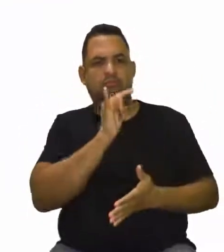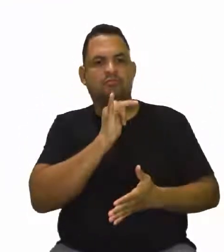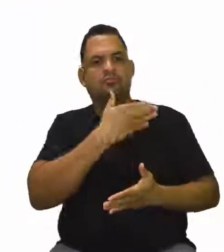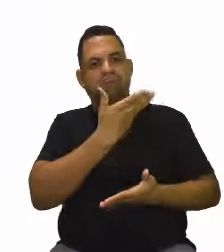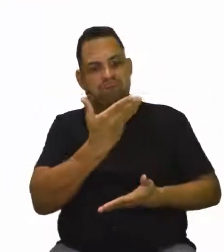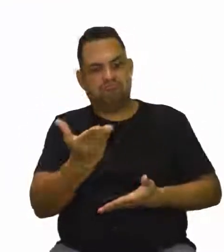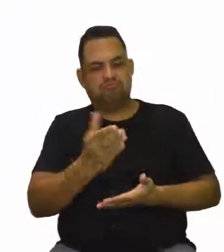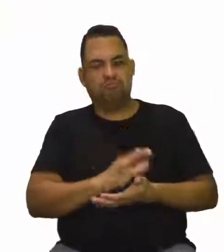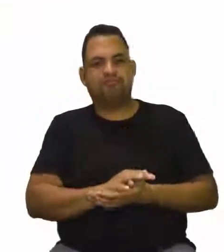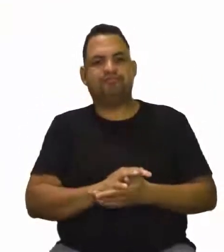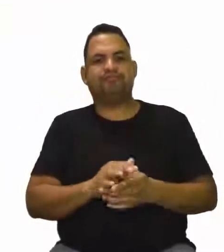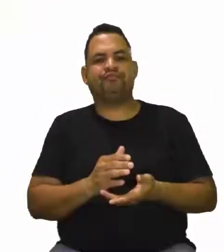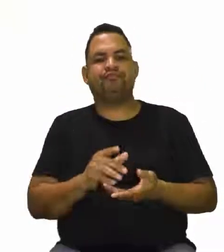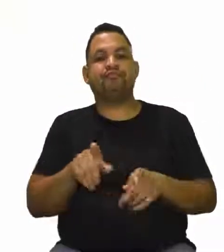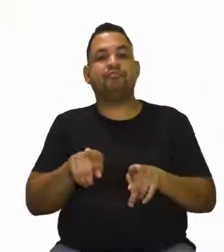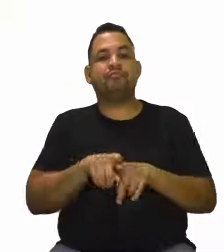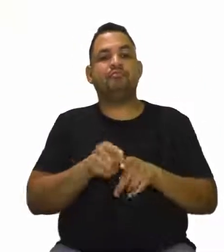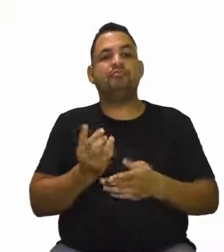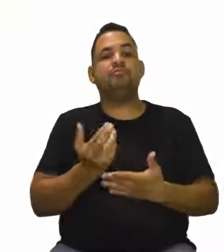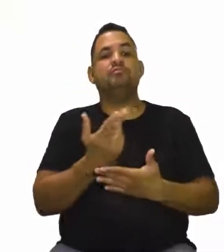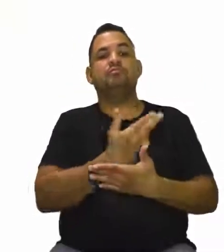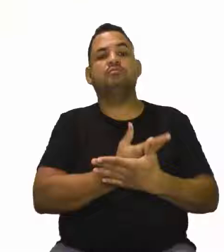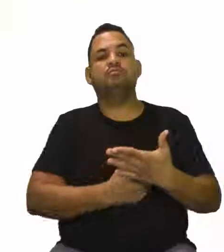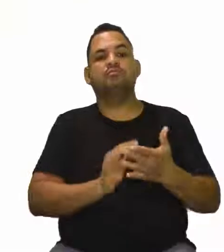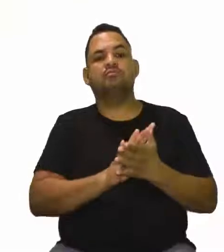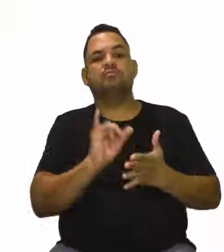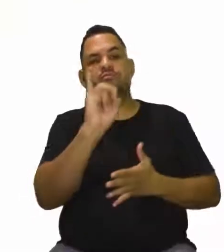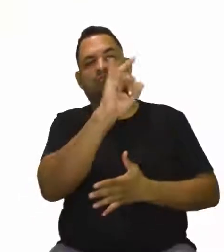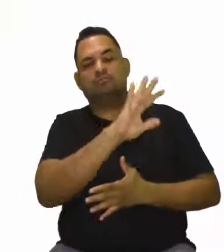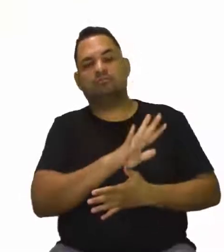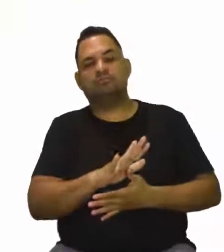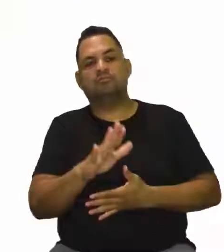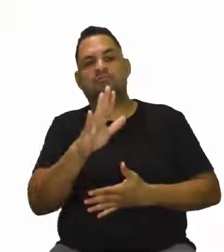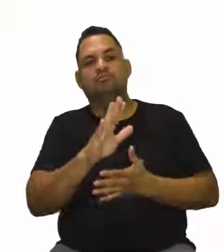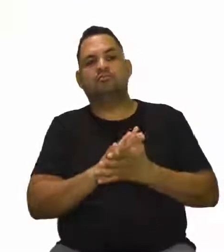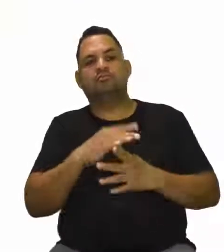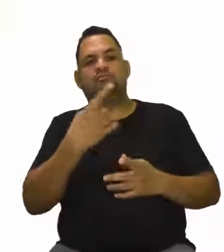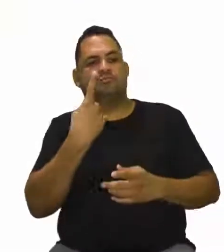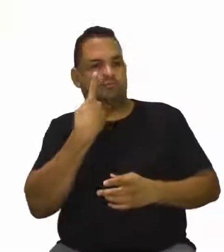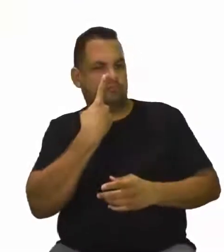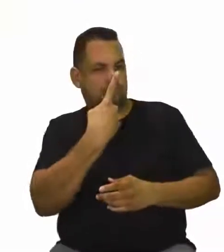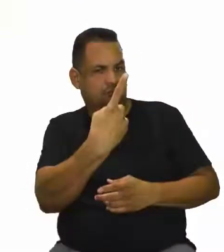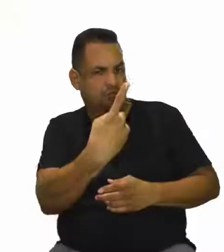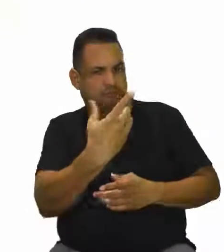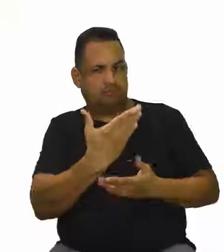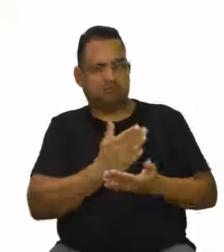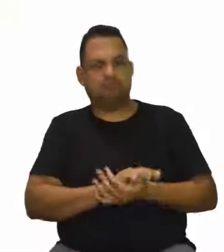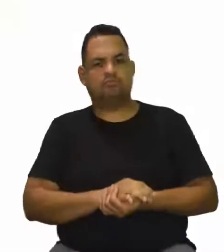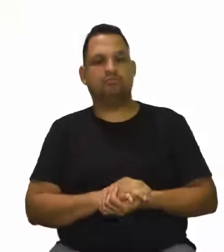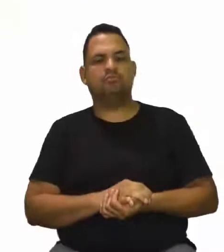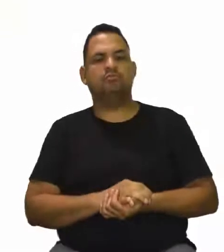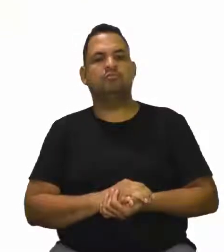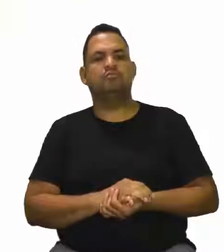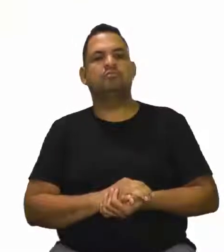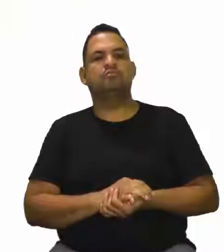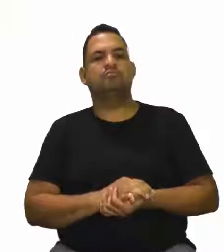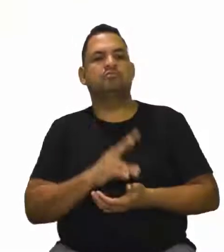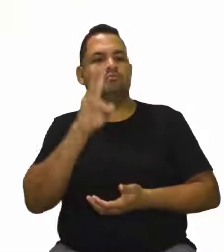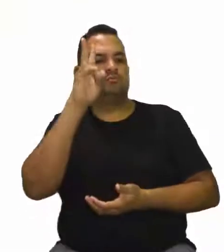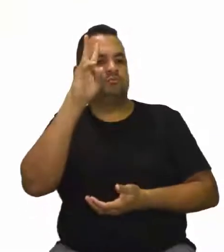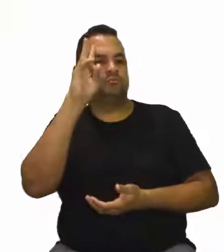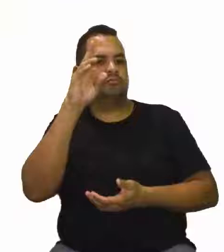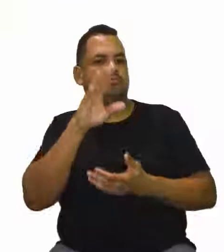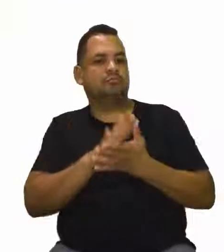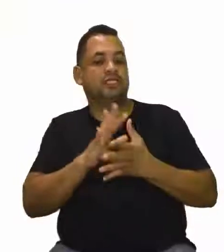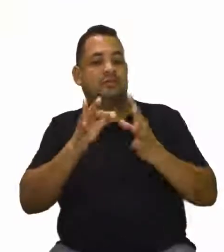exemplos, e aqui nós temos várias imagens, né? Dos tipos de ginástica. Você olhando essas imagens aqui, você lembra muito